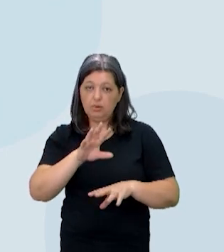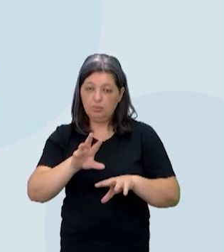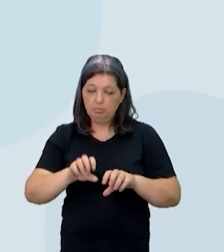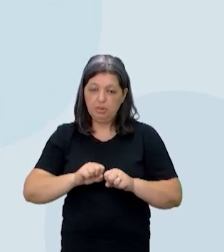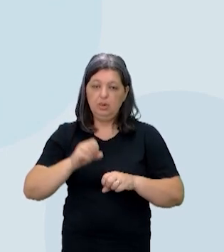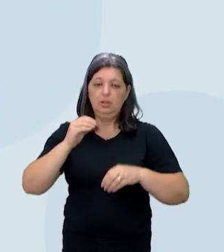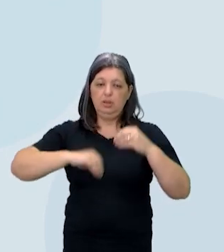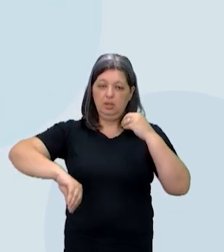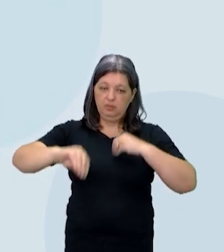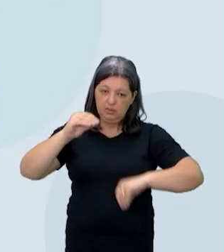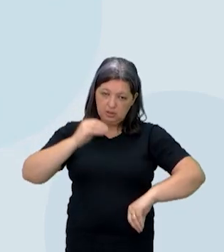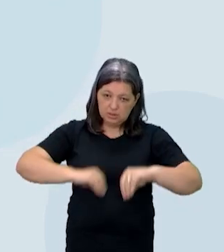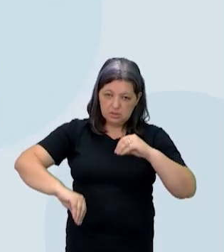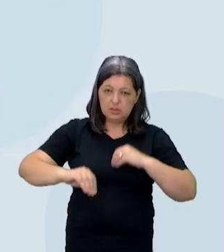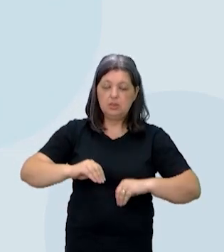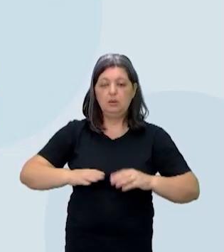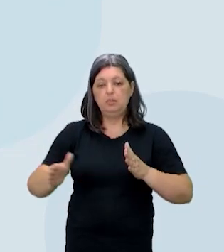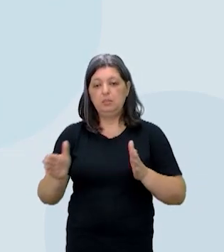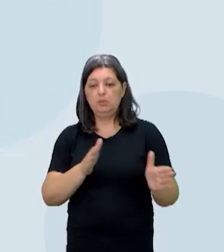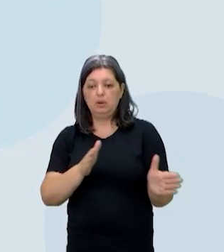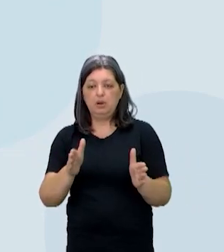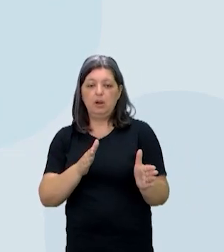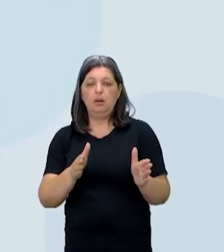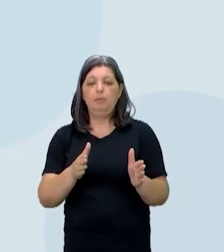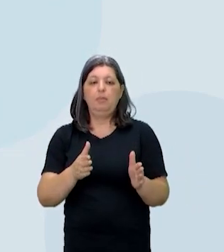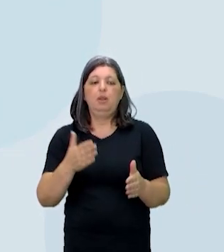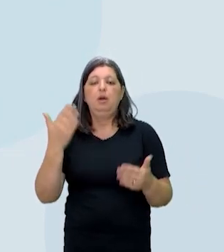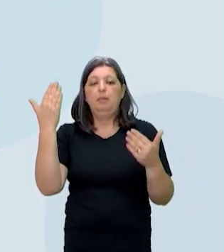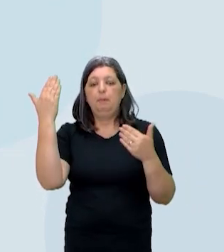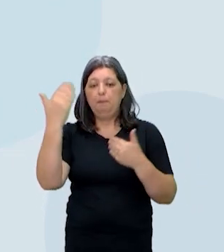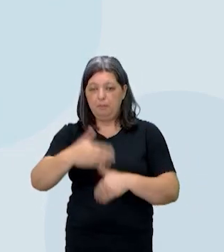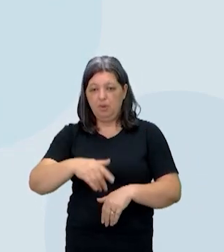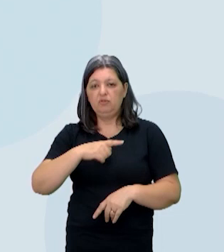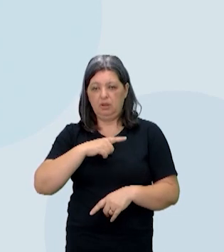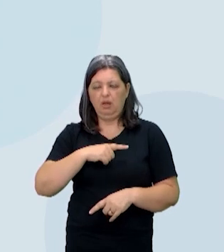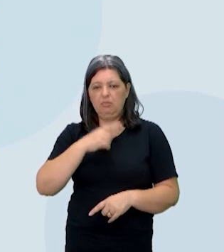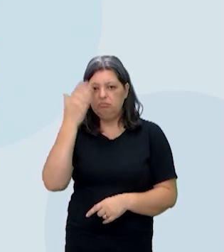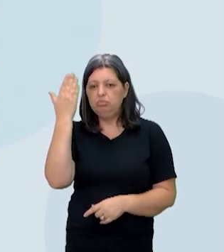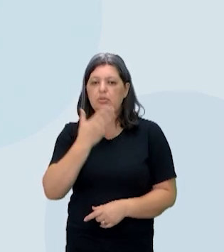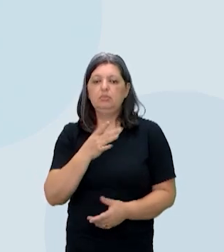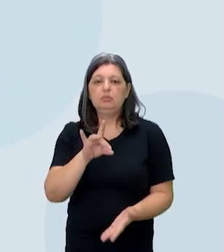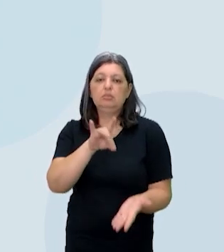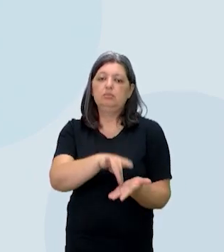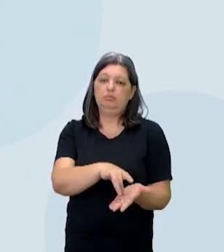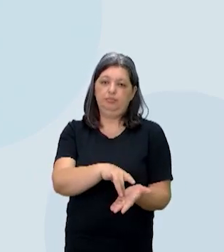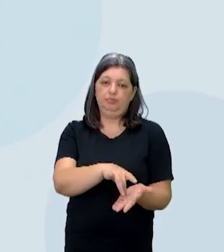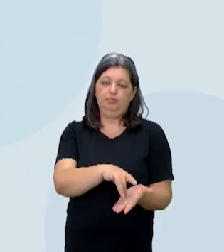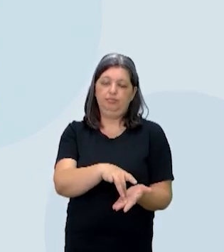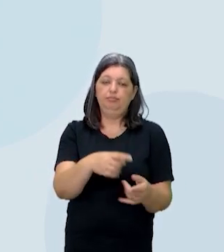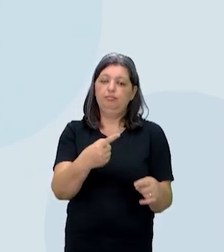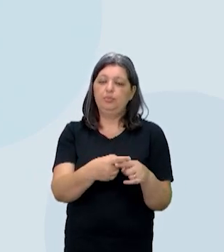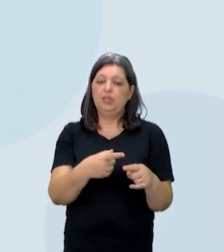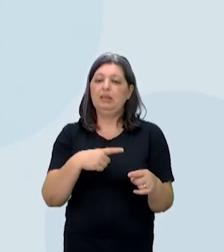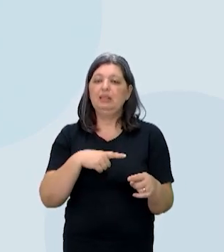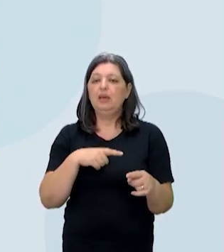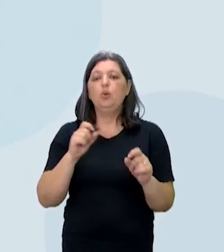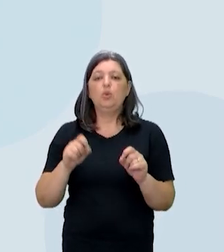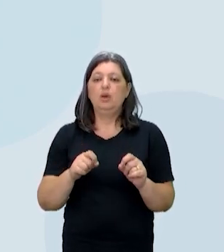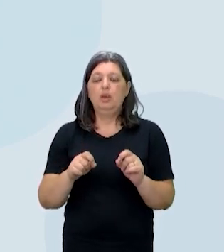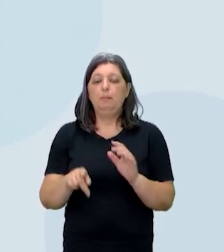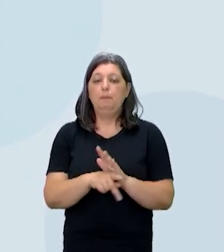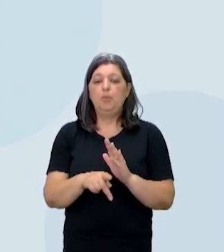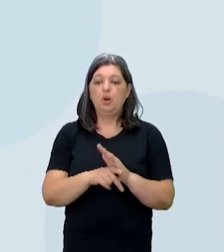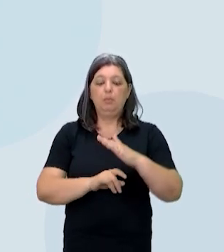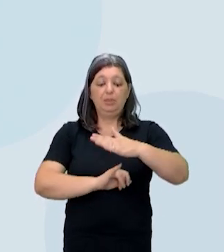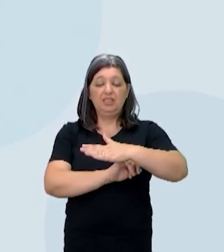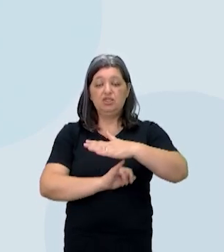faixa etária. Então, aí eu tenho uma comprovação. Então, eu tenho um argumento de autoridade. Por que de autoridade? Porque eu tenho uma